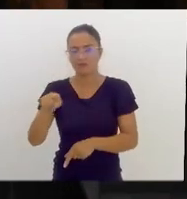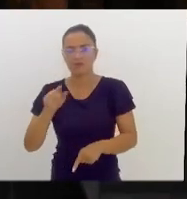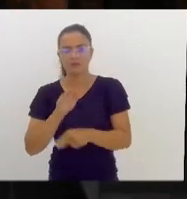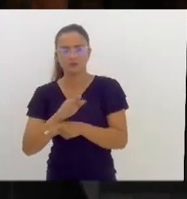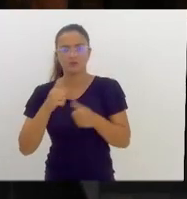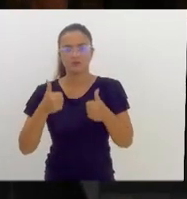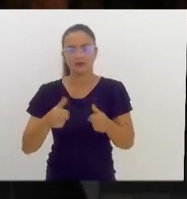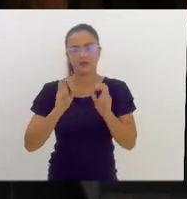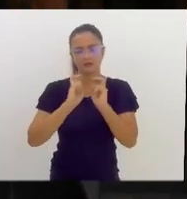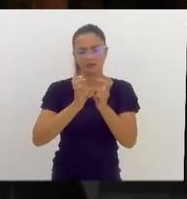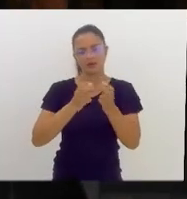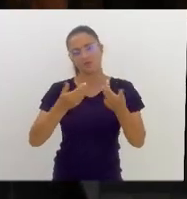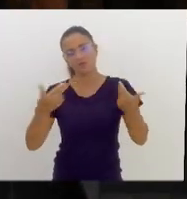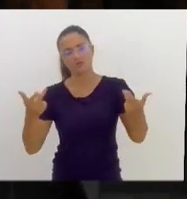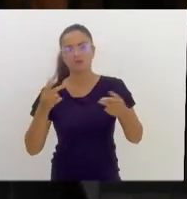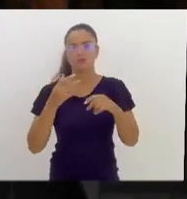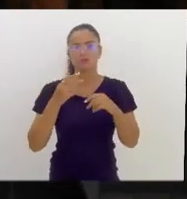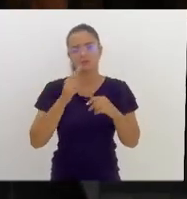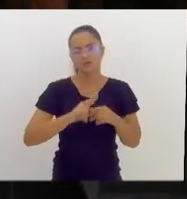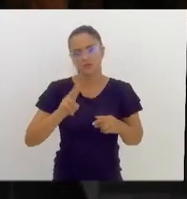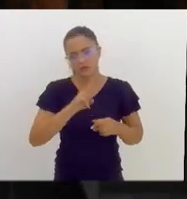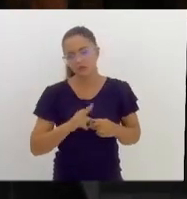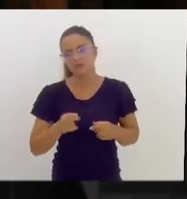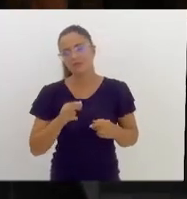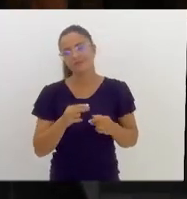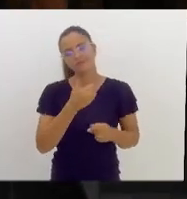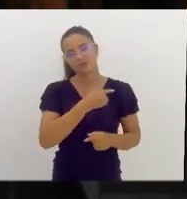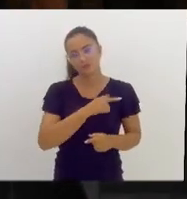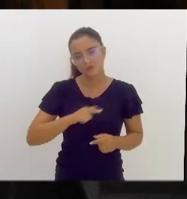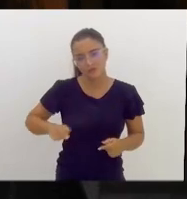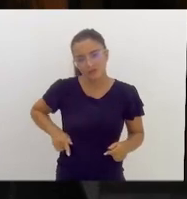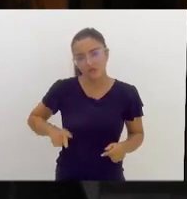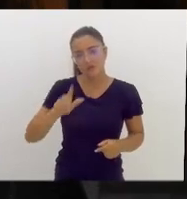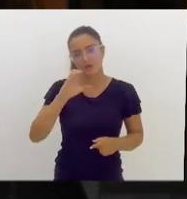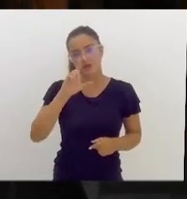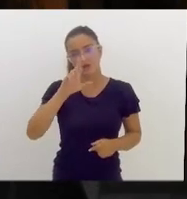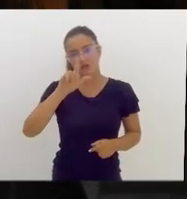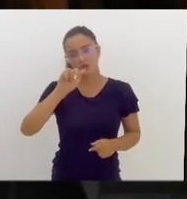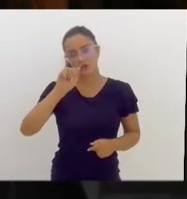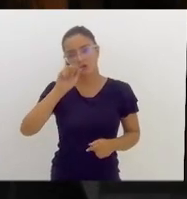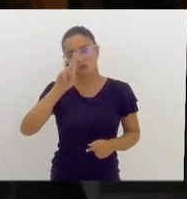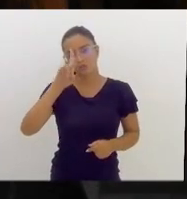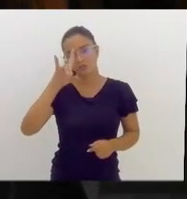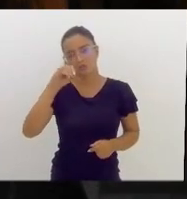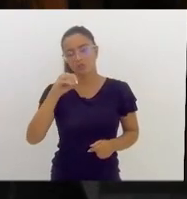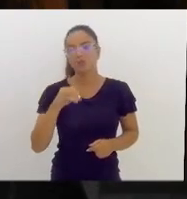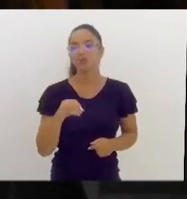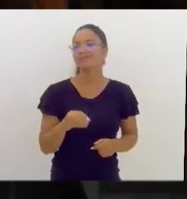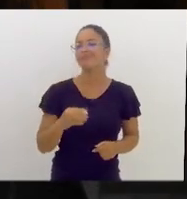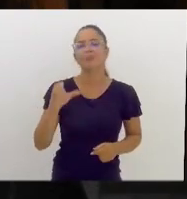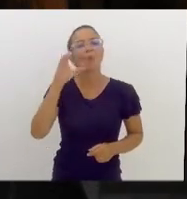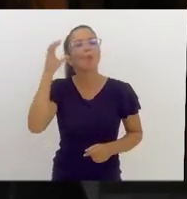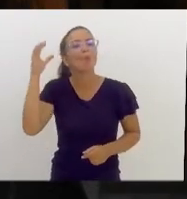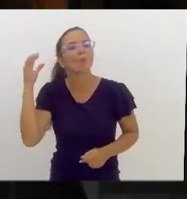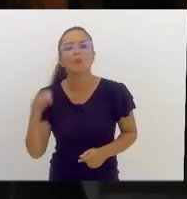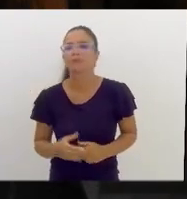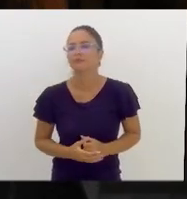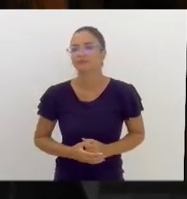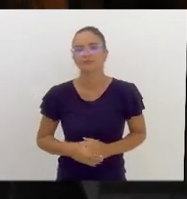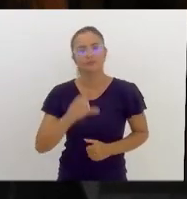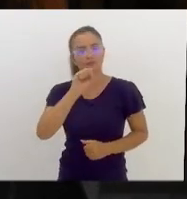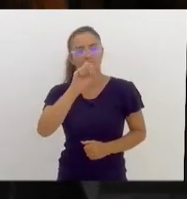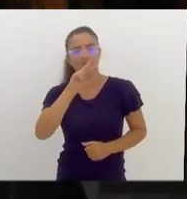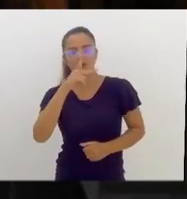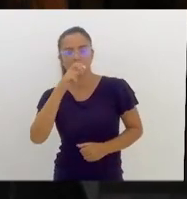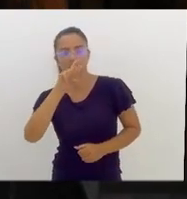modal de transporte. E o governo Cláudio Castro foi absolutamente omisso em fazer isso, tanto com a Supervia, quanto com a